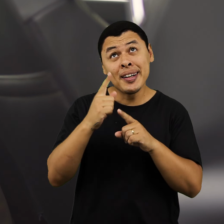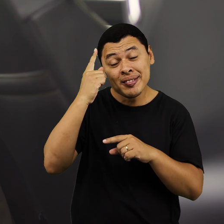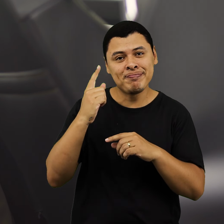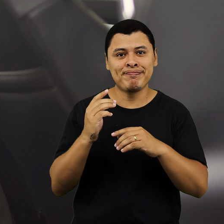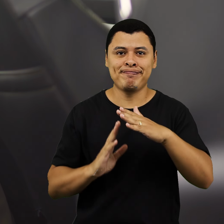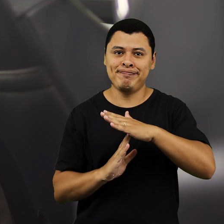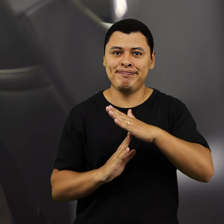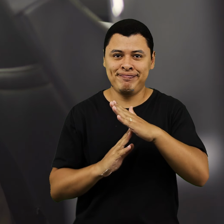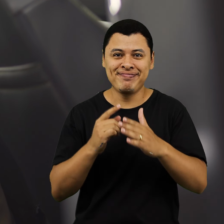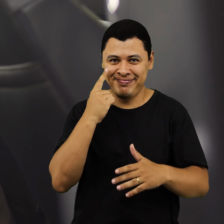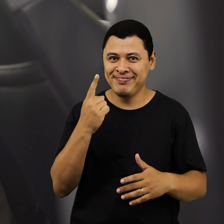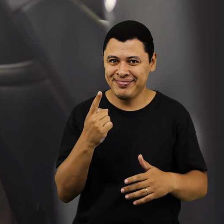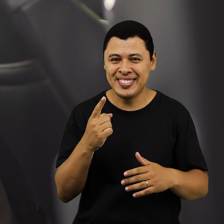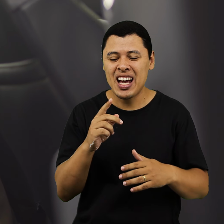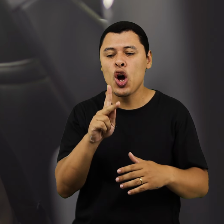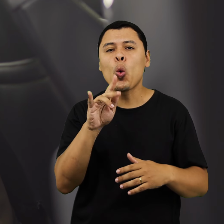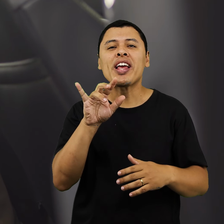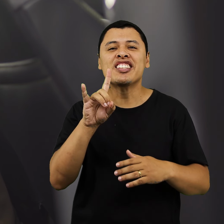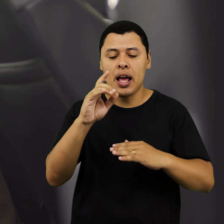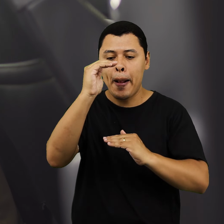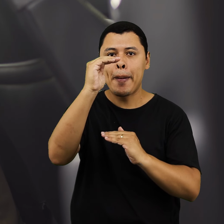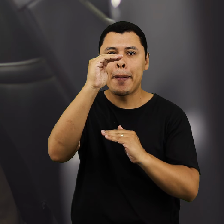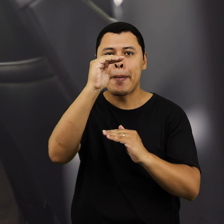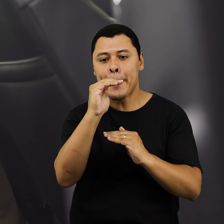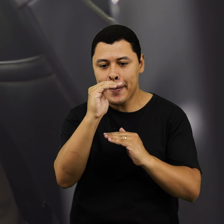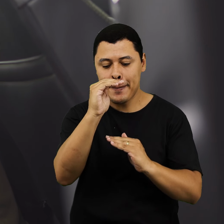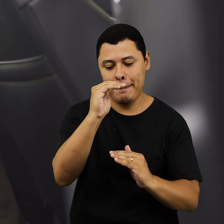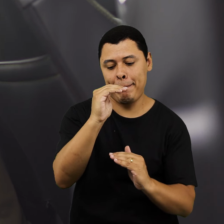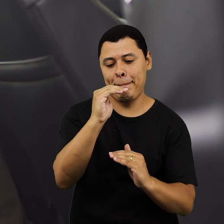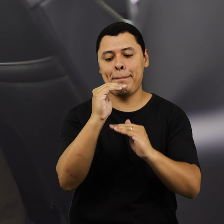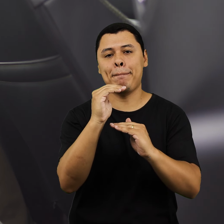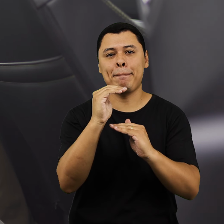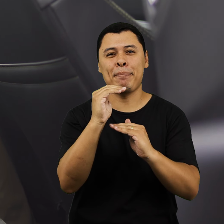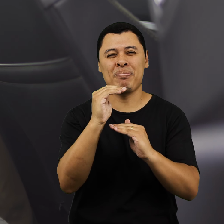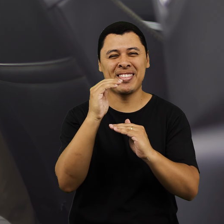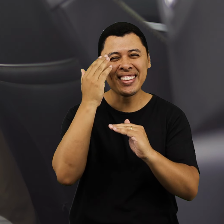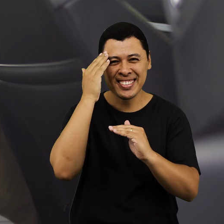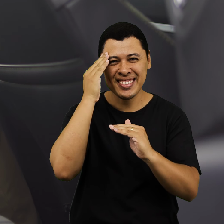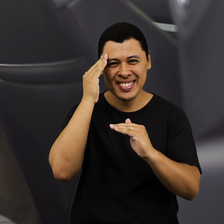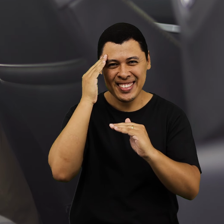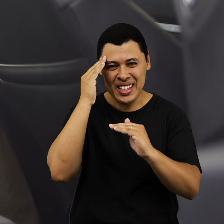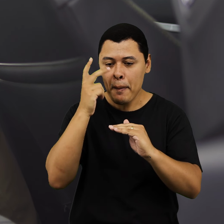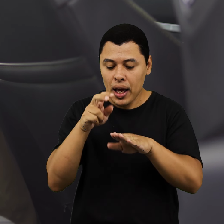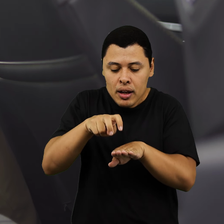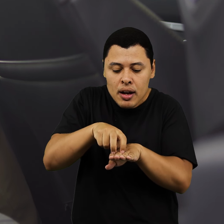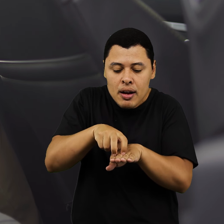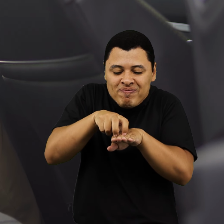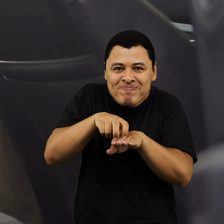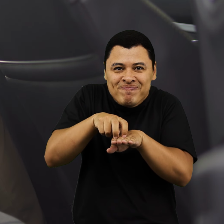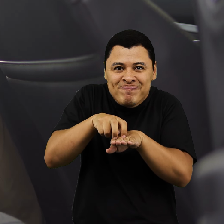flagrante aqui de altura de teto, né? O Kwid é um carro achatadinho, no sentido de que, apesar da suspensão ser mais alta, a linha de assoalho e a linha de teto são